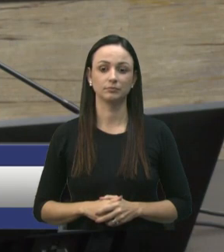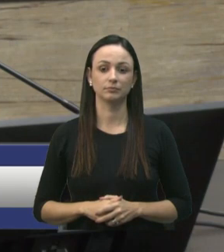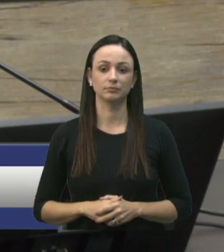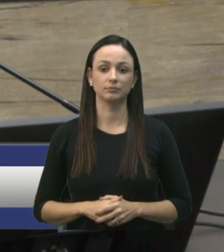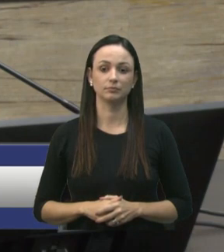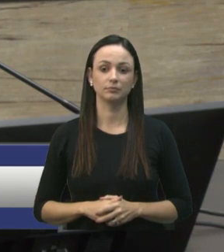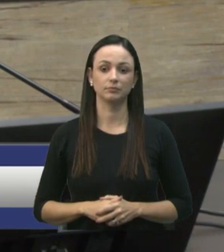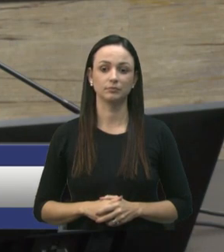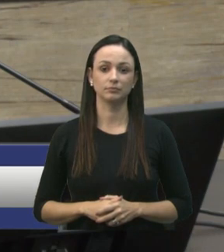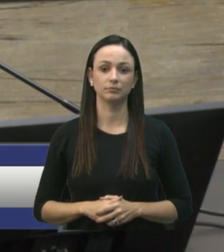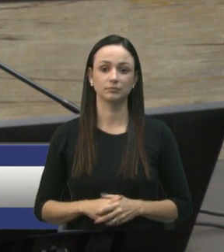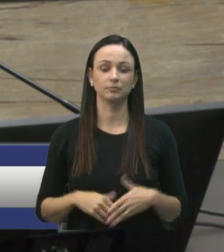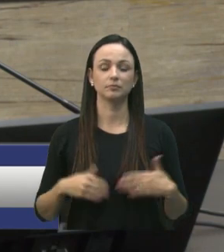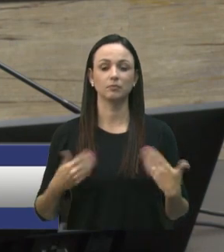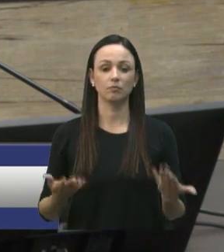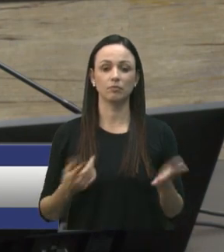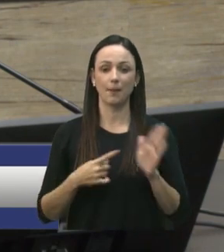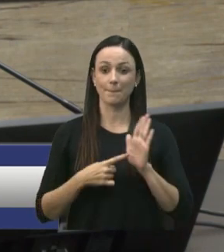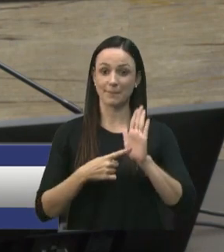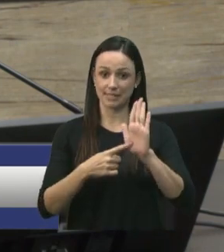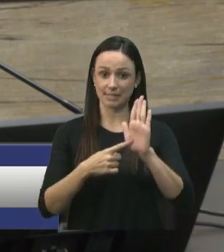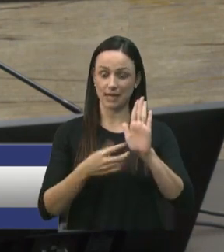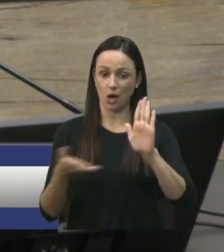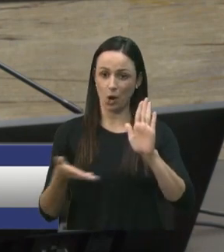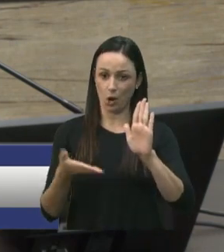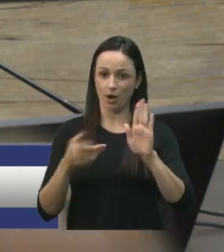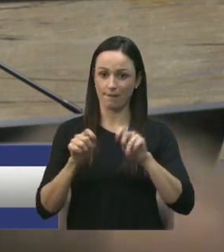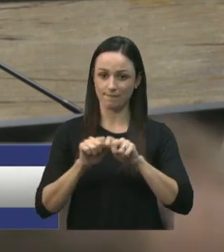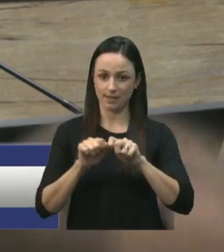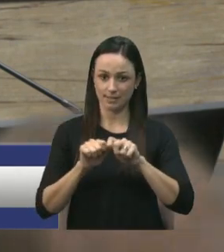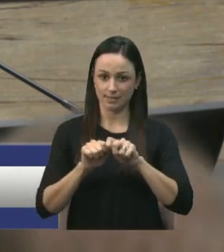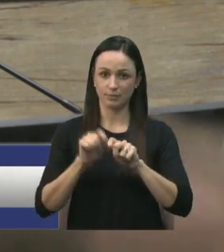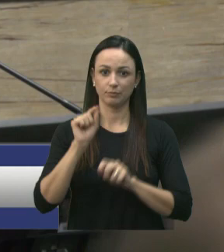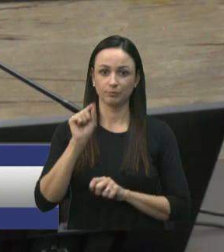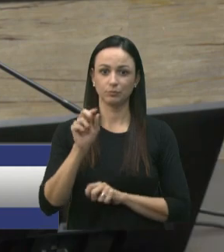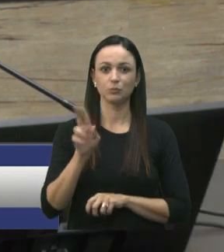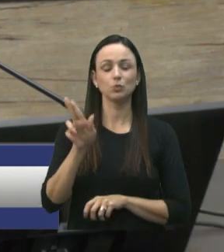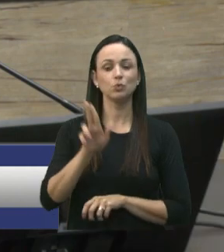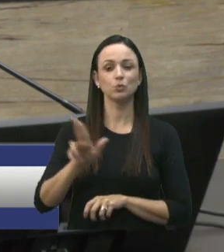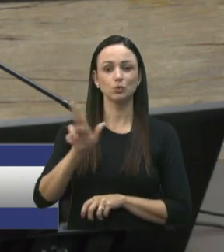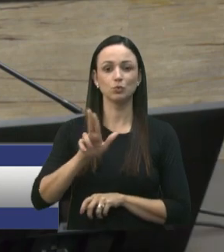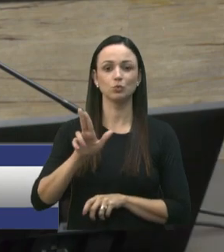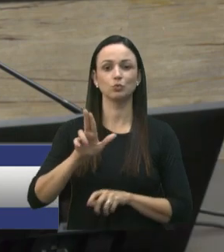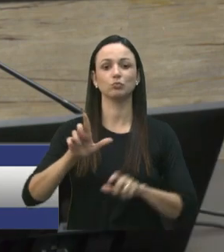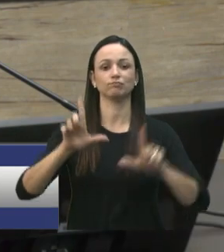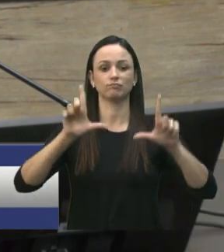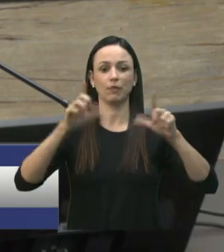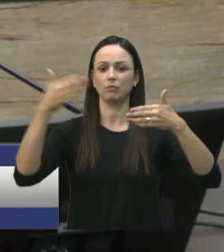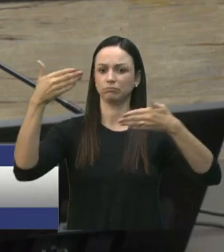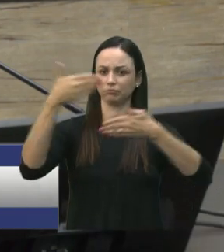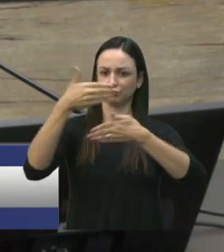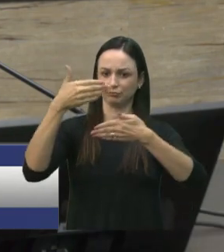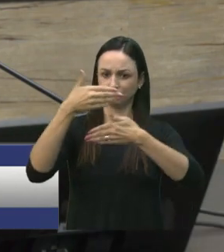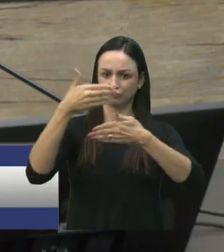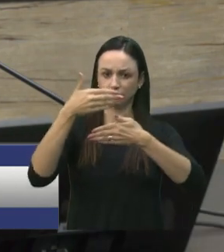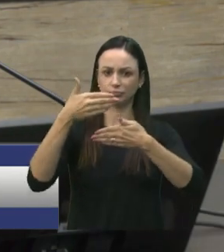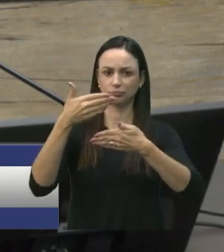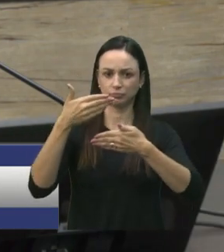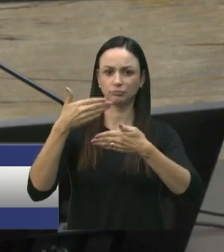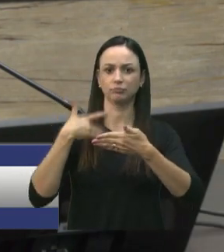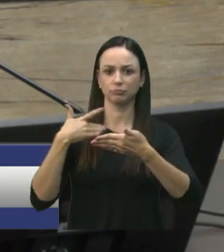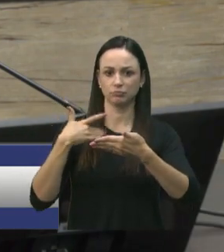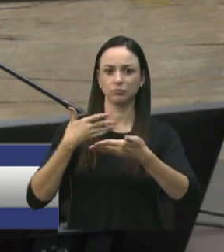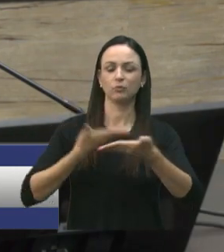Diante da apresentação que faremos, utilizaremos aí algumas telas, então estamos aí interagindo com